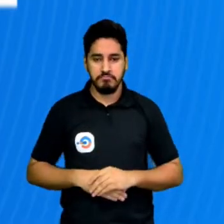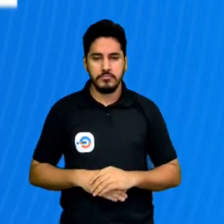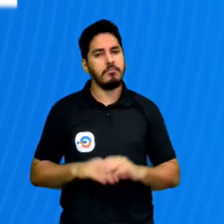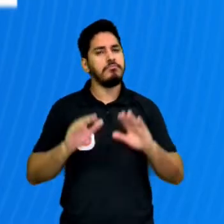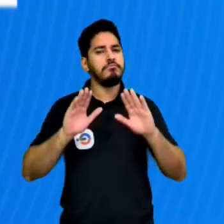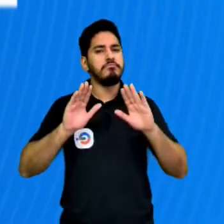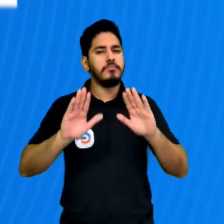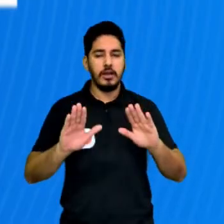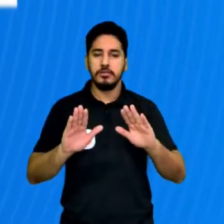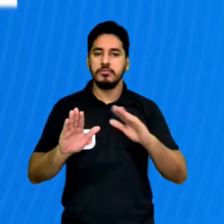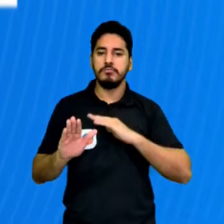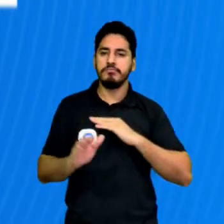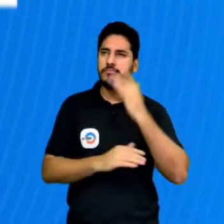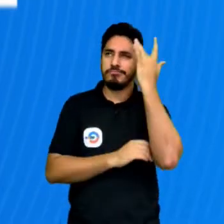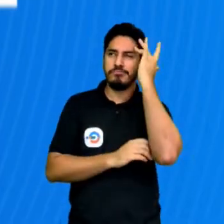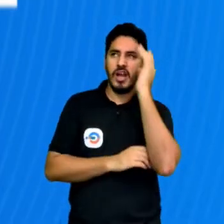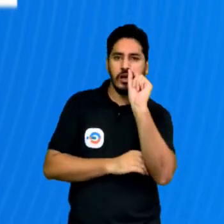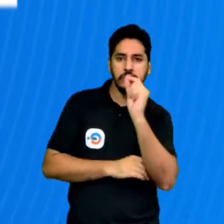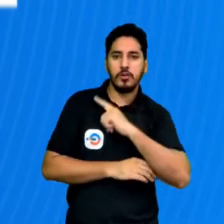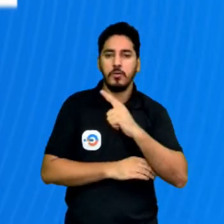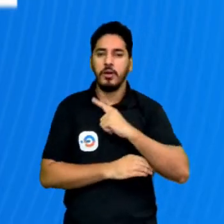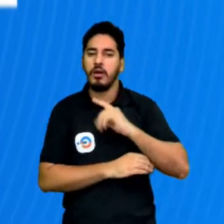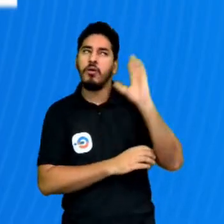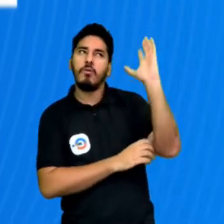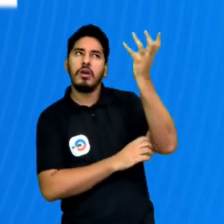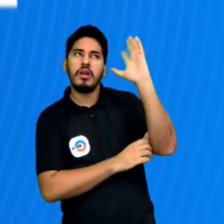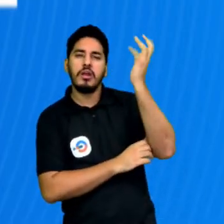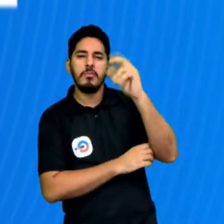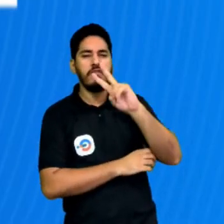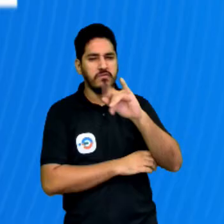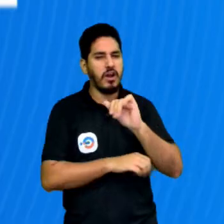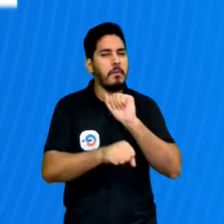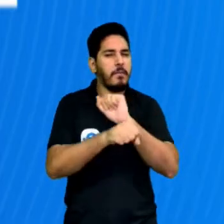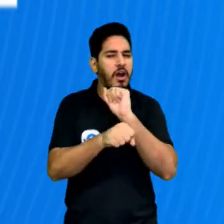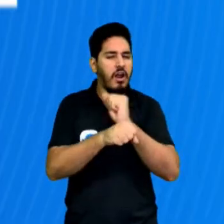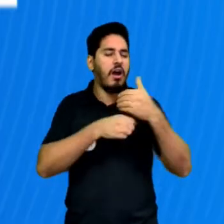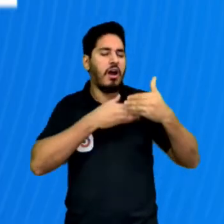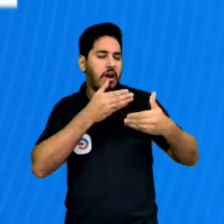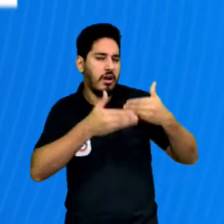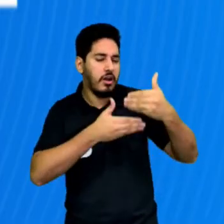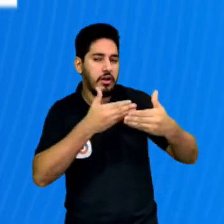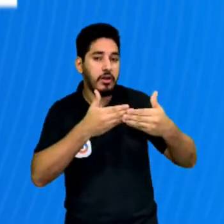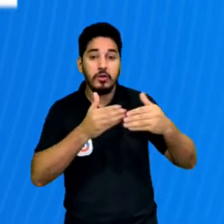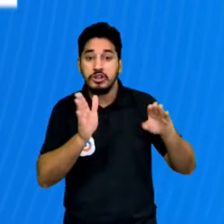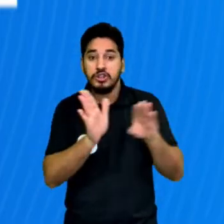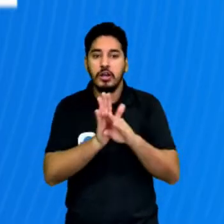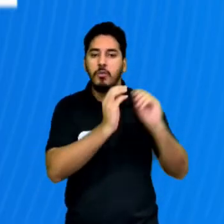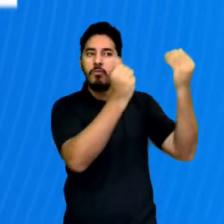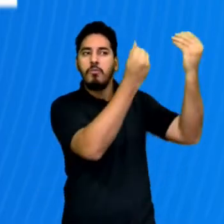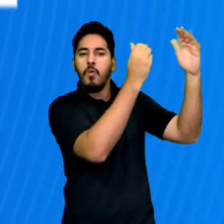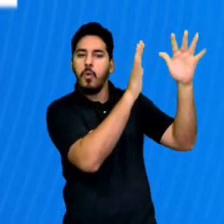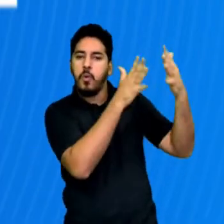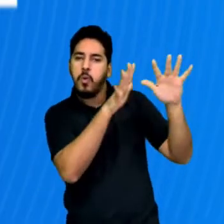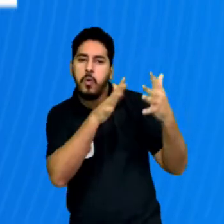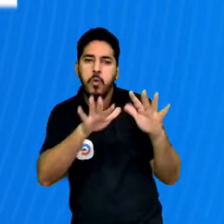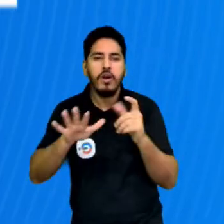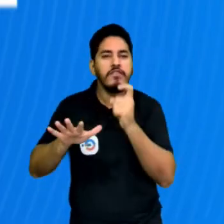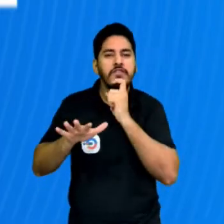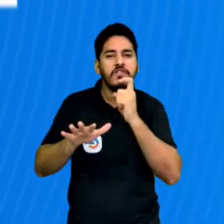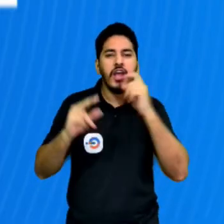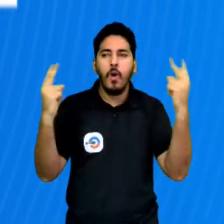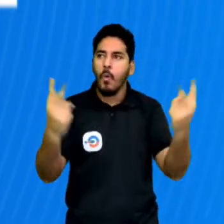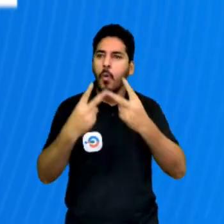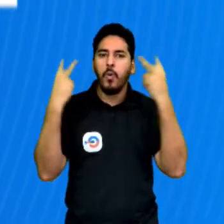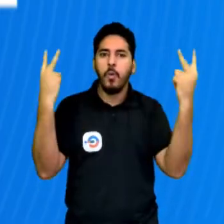entanto, a previsão é que as temperaturas deem uma trégua nos próximos dias, com a chegada de uma frente fria neste fim de